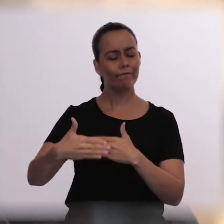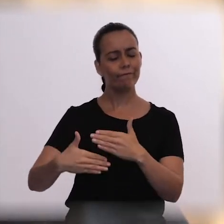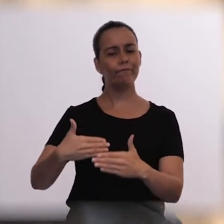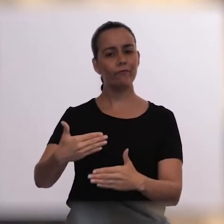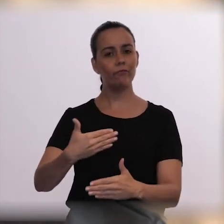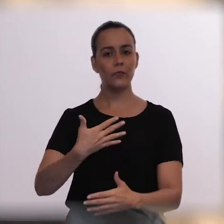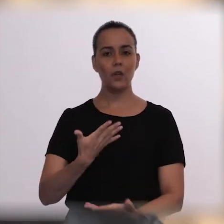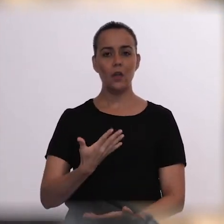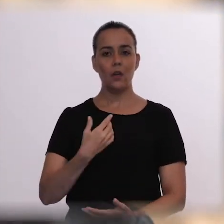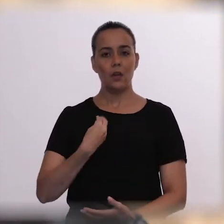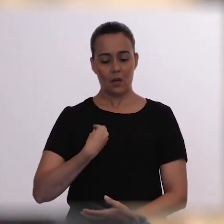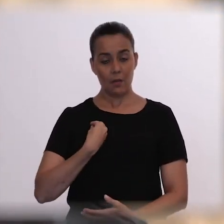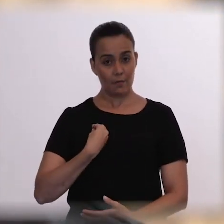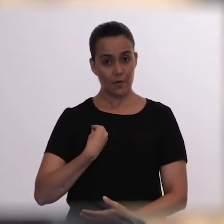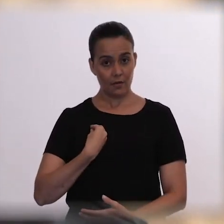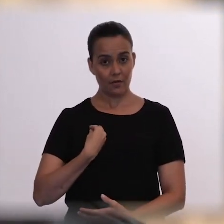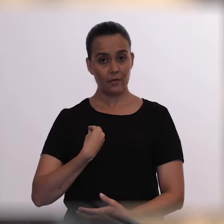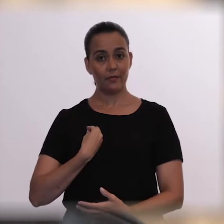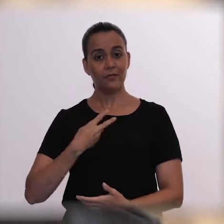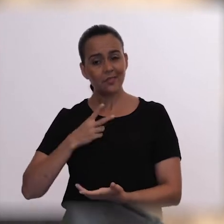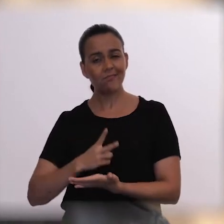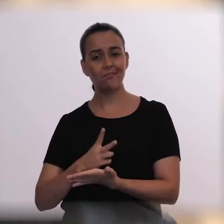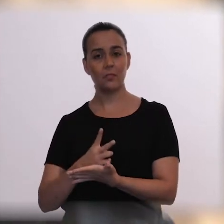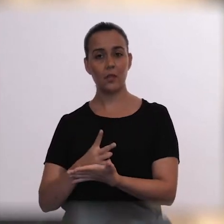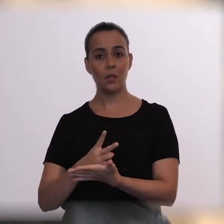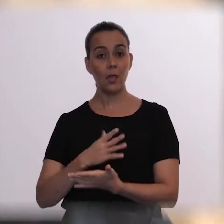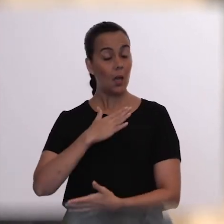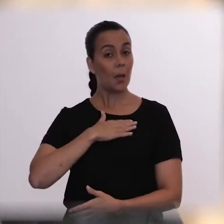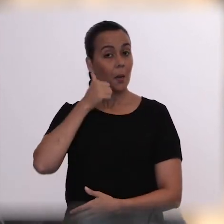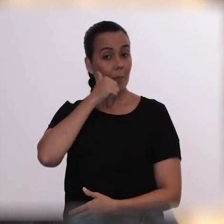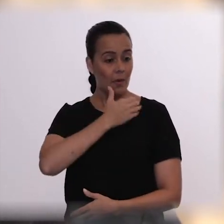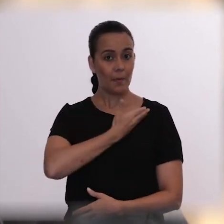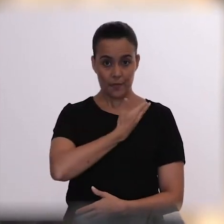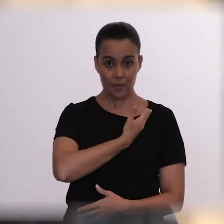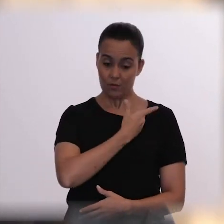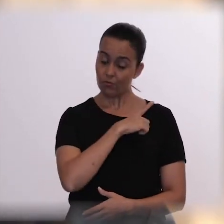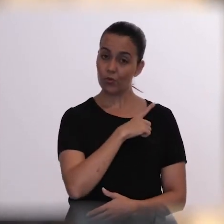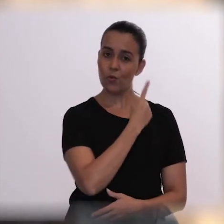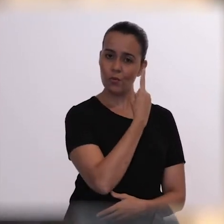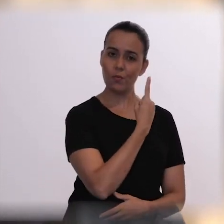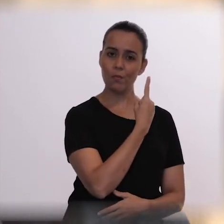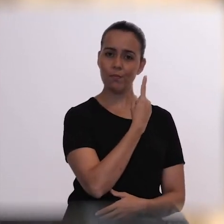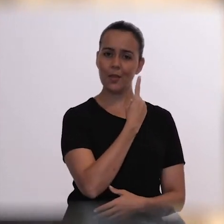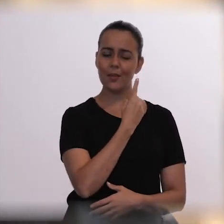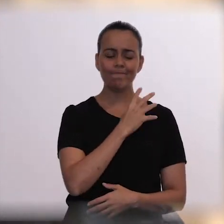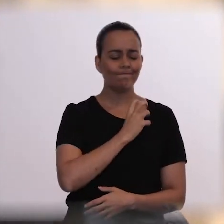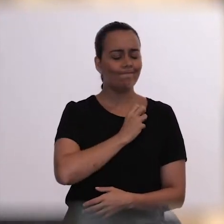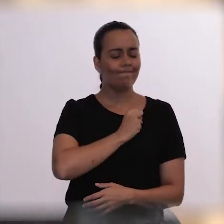estava para se mudar, ela se formaria, né? E ela era minha melhor amiga,